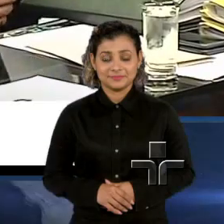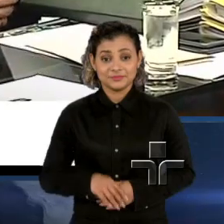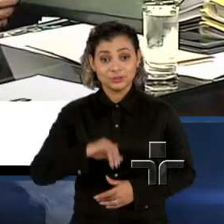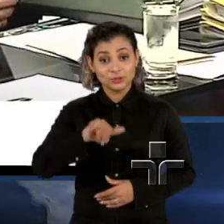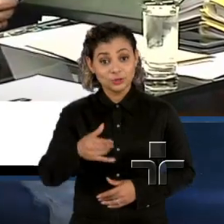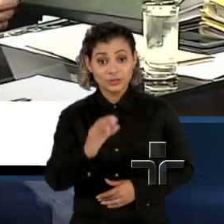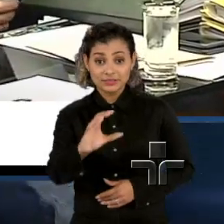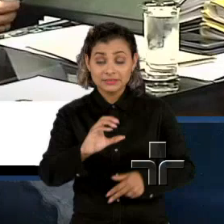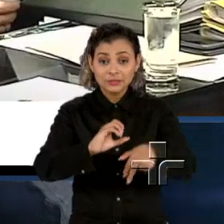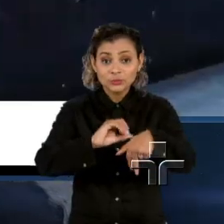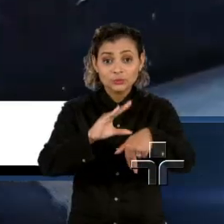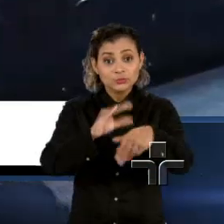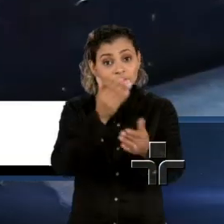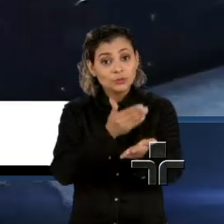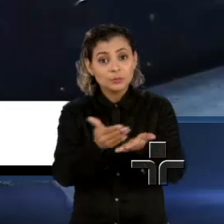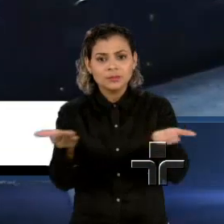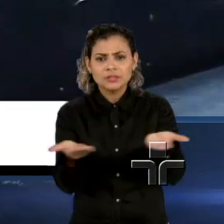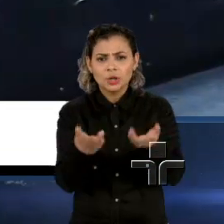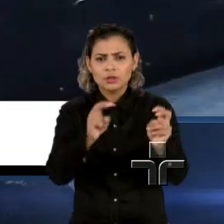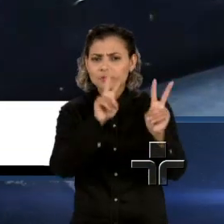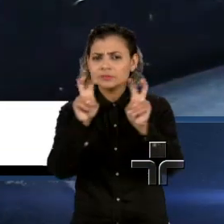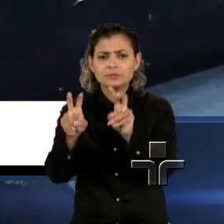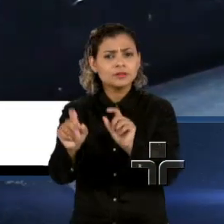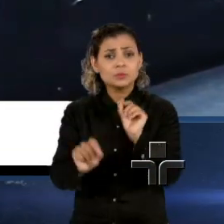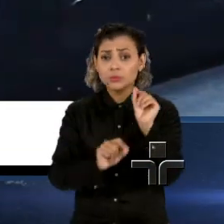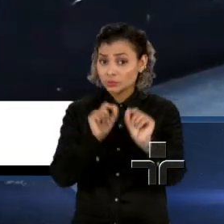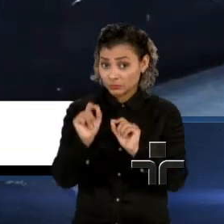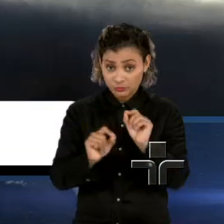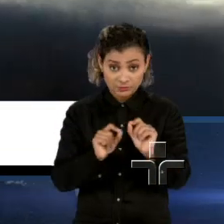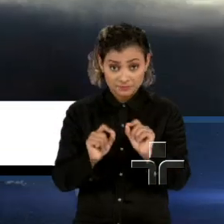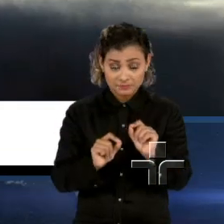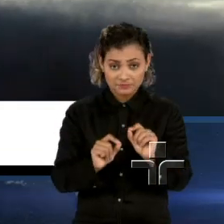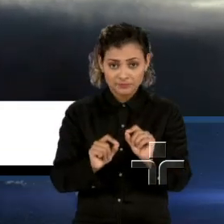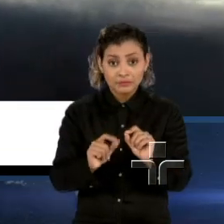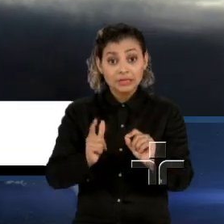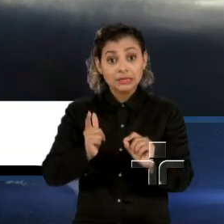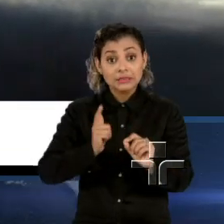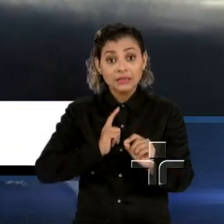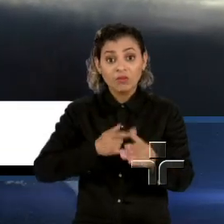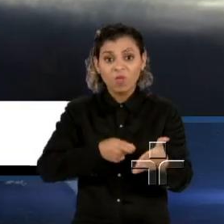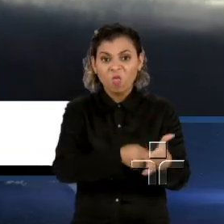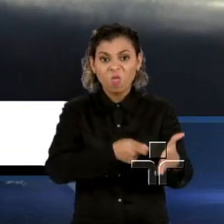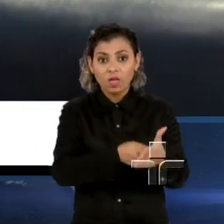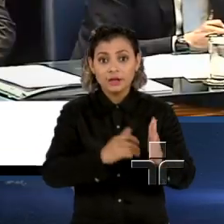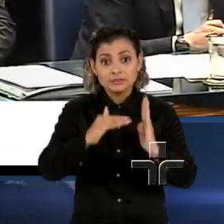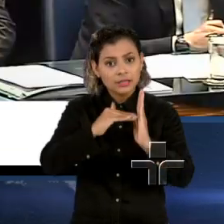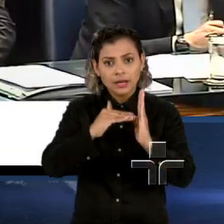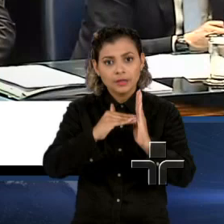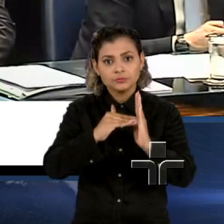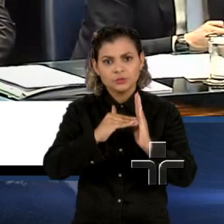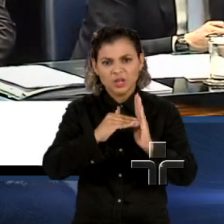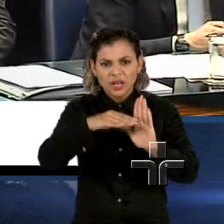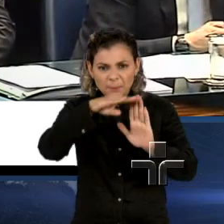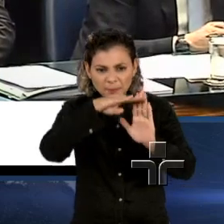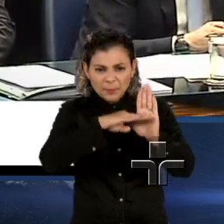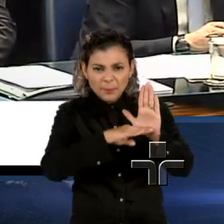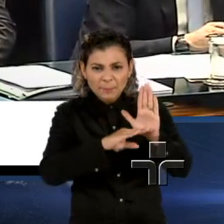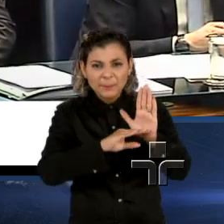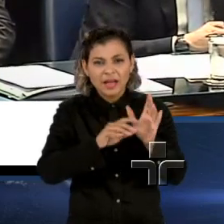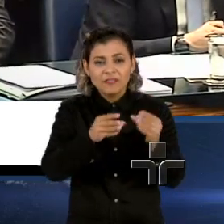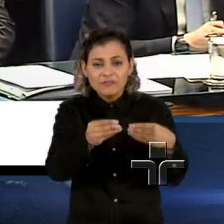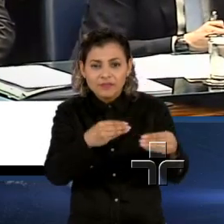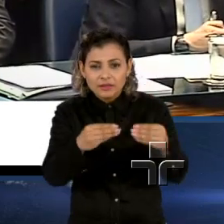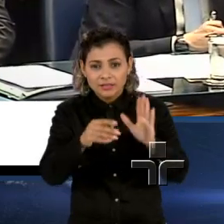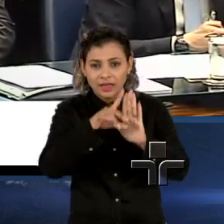O Jornal da Cultura está começando e destaca os seguintes assuntos. Após pressão, o Senado desiste de votar as flexibilizações das